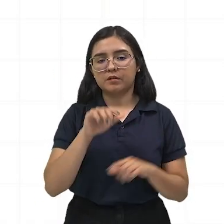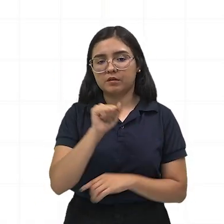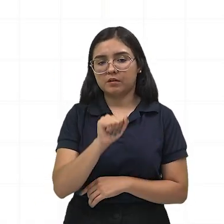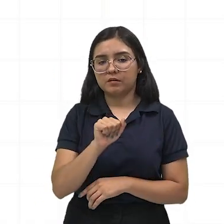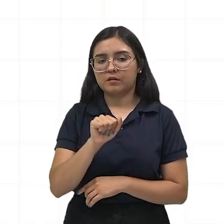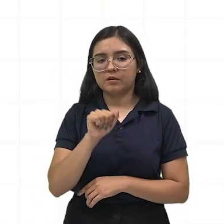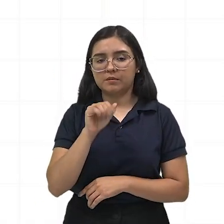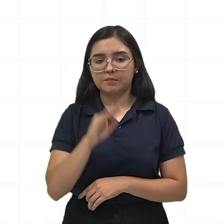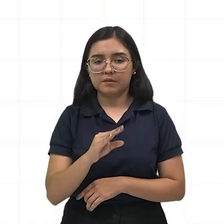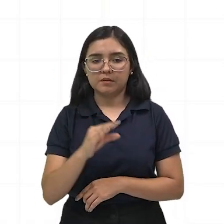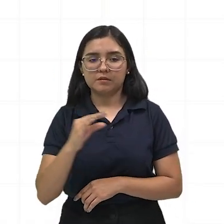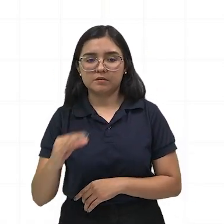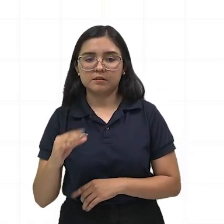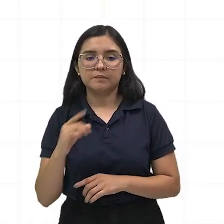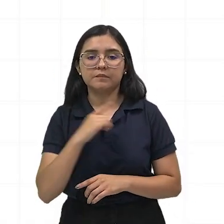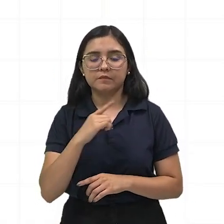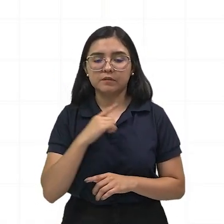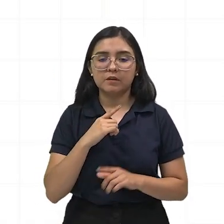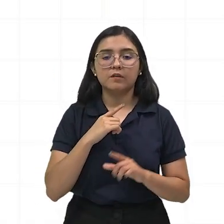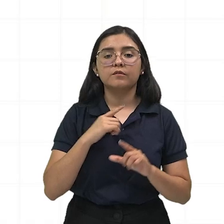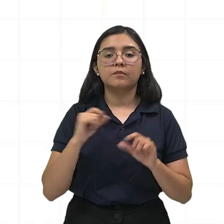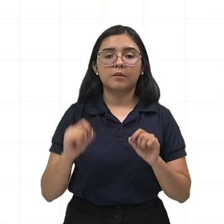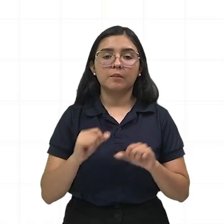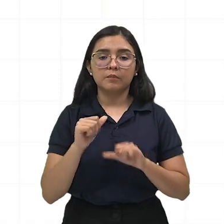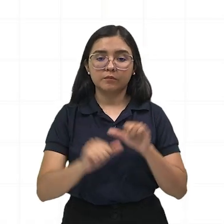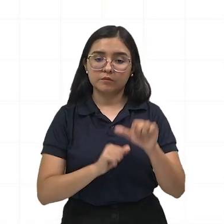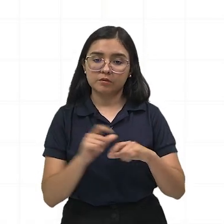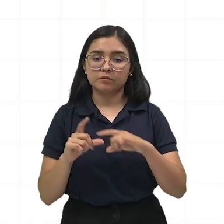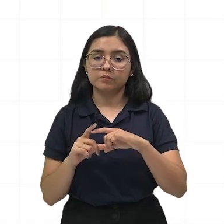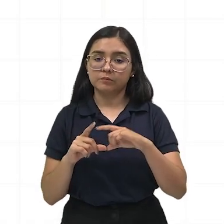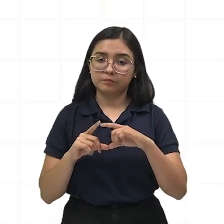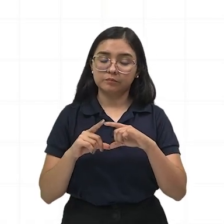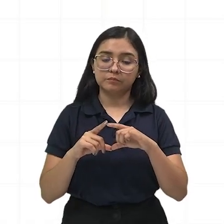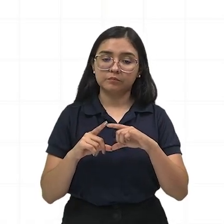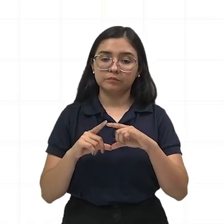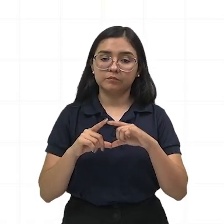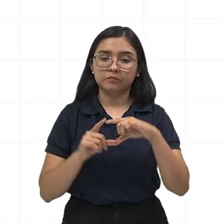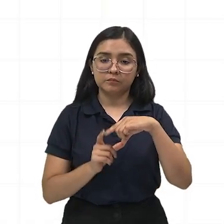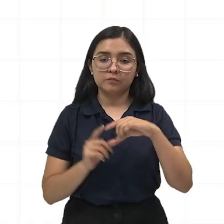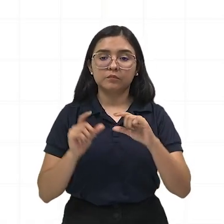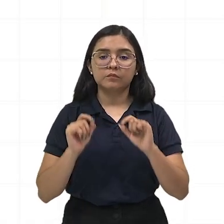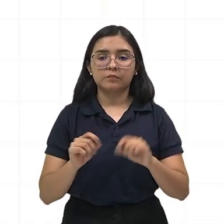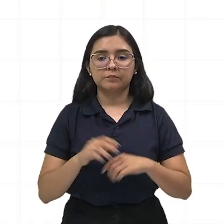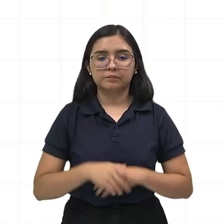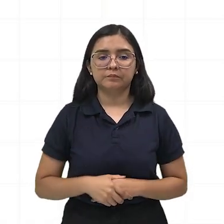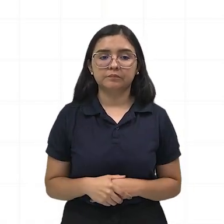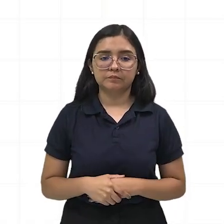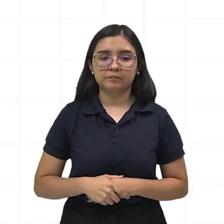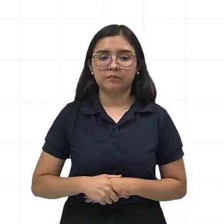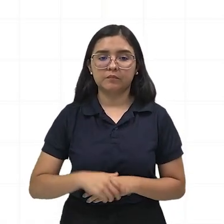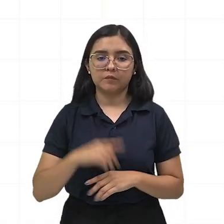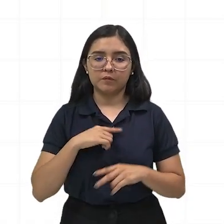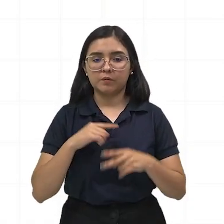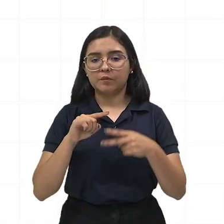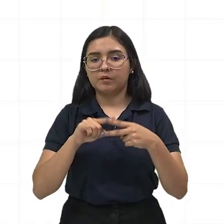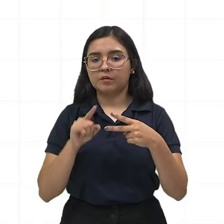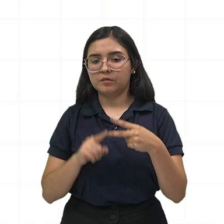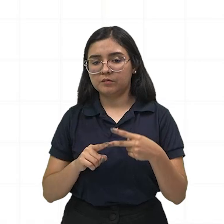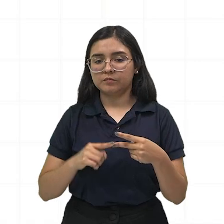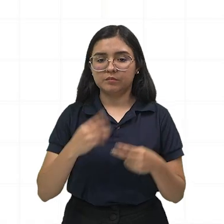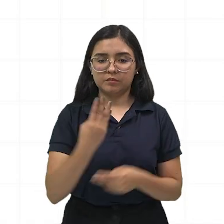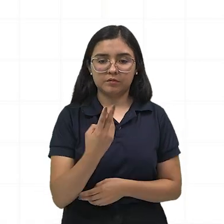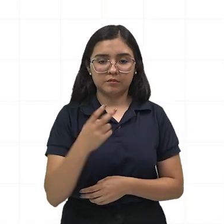sentido anti-horário de um ângulo de rotação de 45 graus. O centro de rotação é o ponto A, que, por